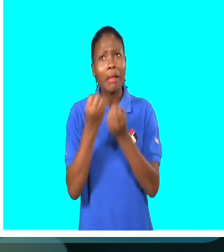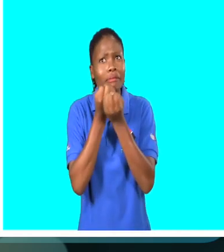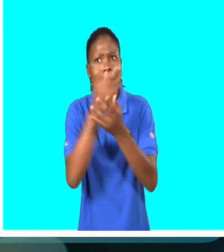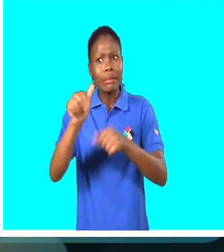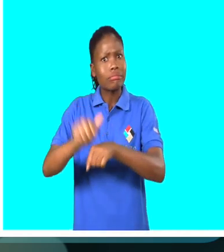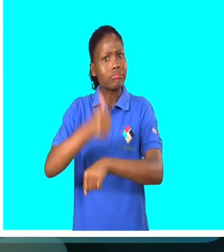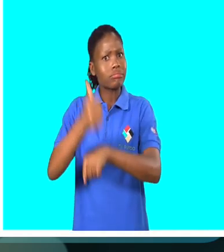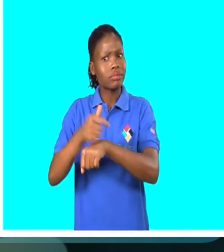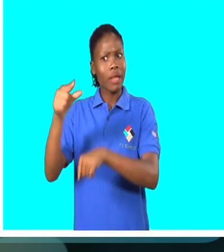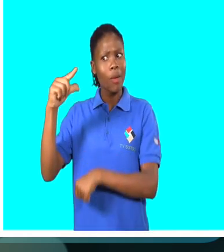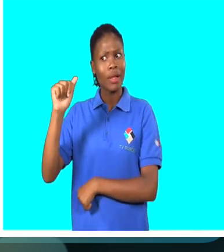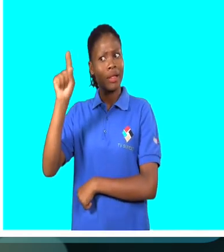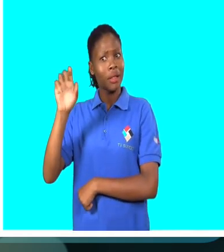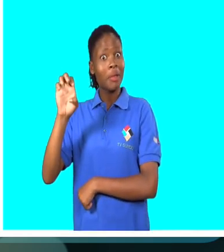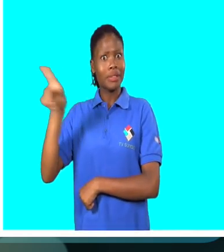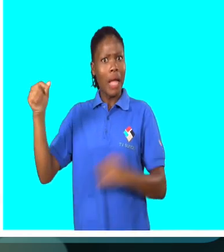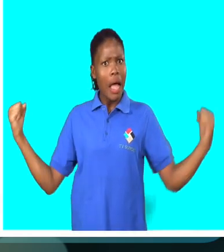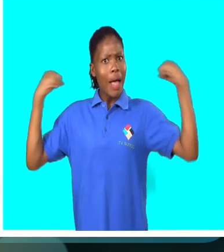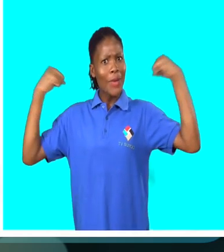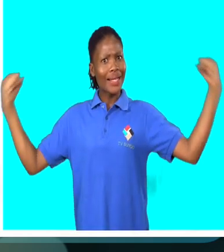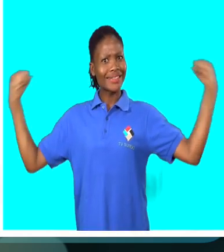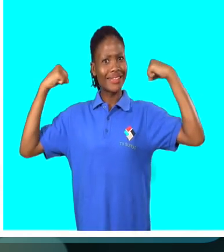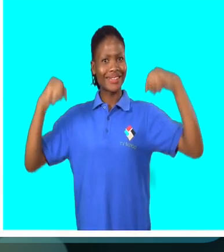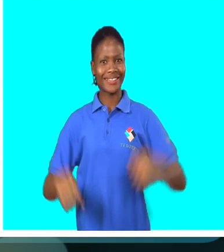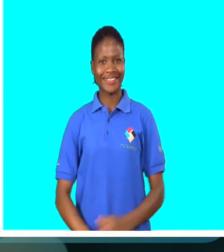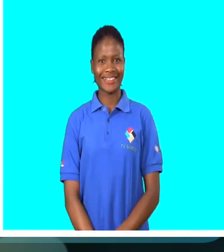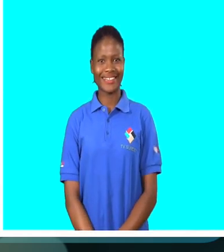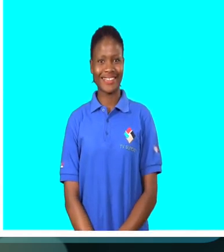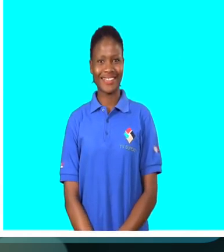Kazé revela o segredo que o faz estar sempre no pódio.